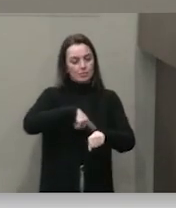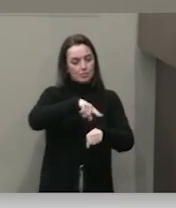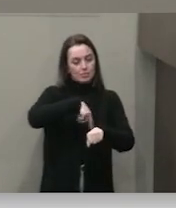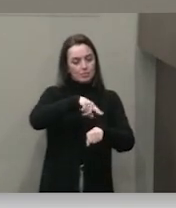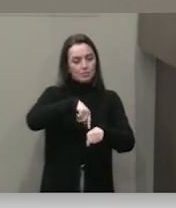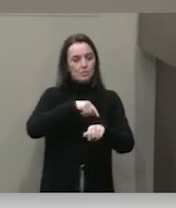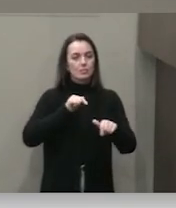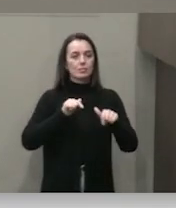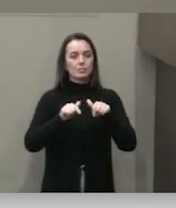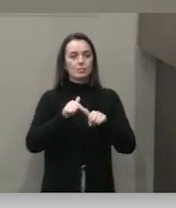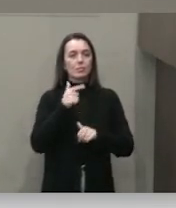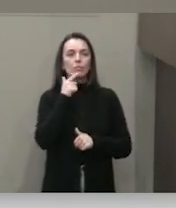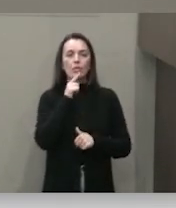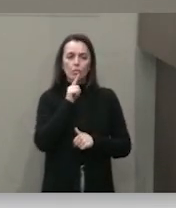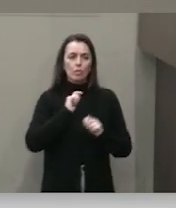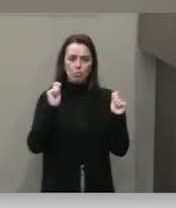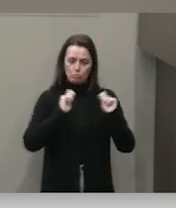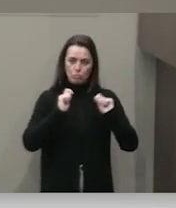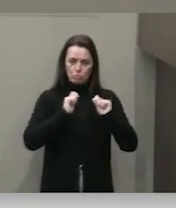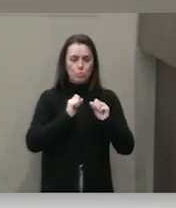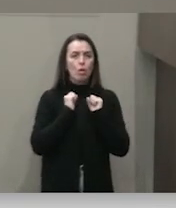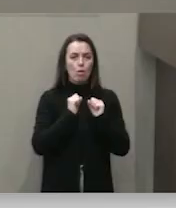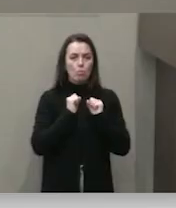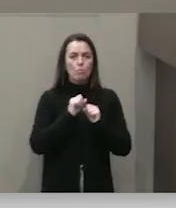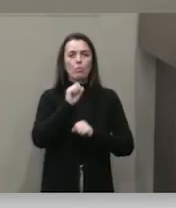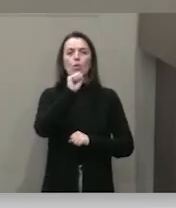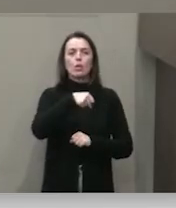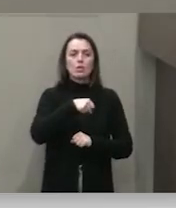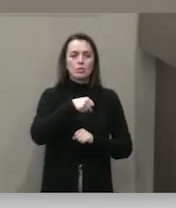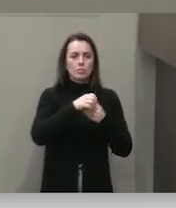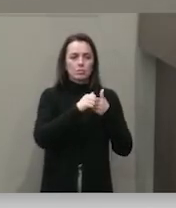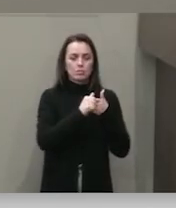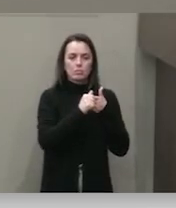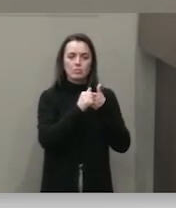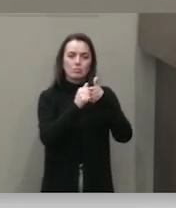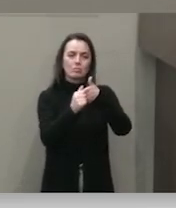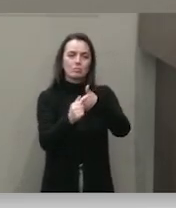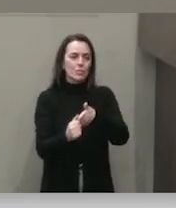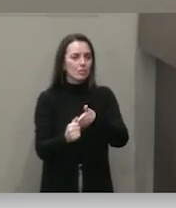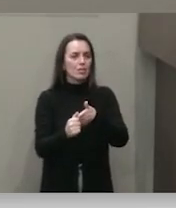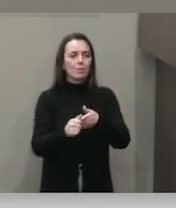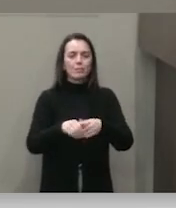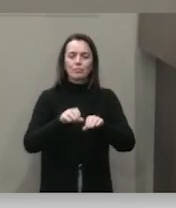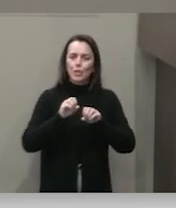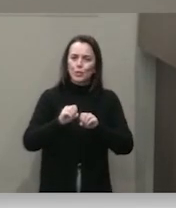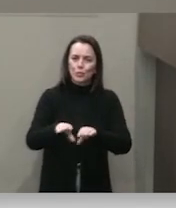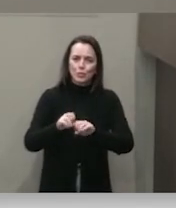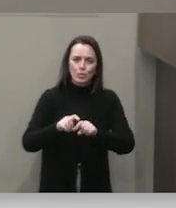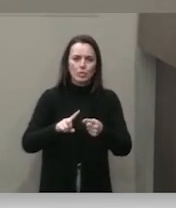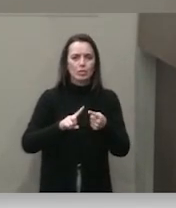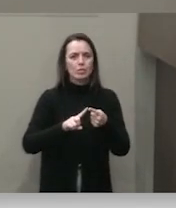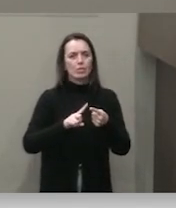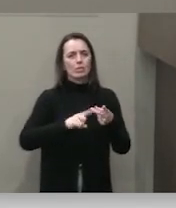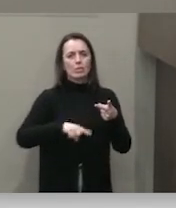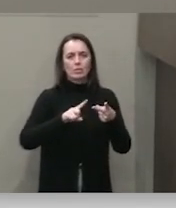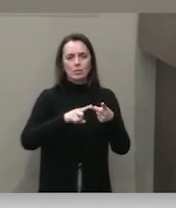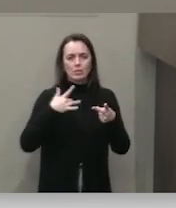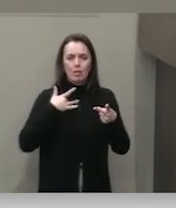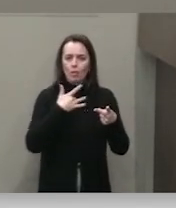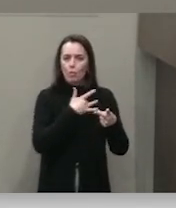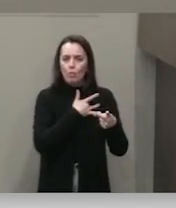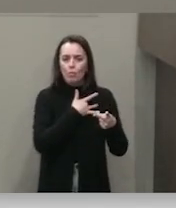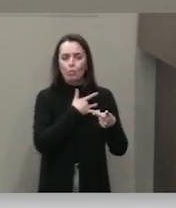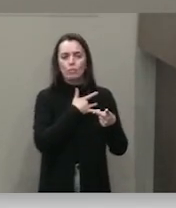daquele trabalhador para que possibilite que ele possa fazer esse acompanhamento, seja na educação, seja na saúde, e que,